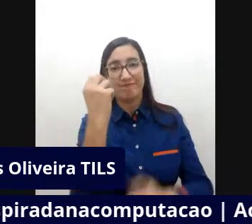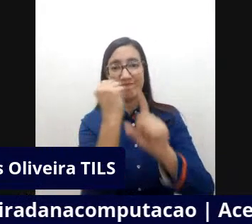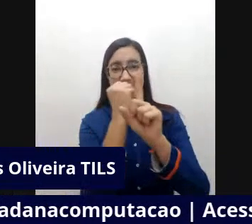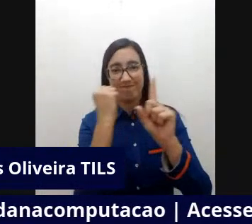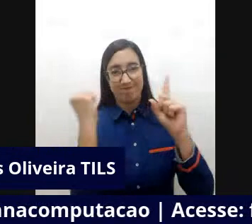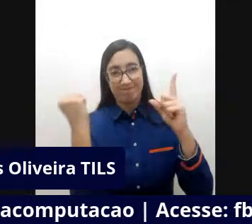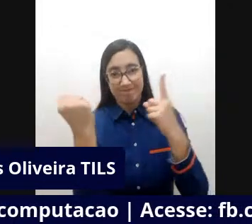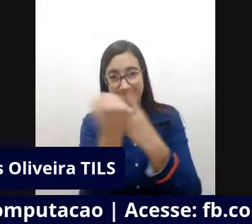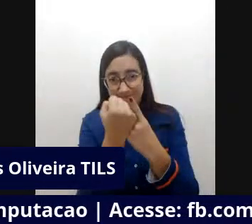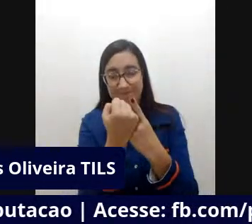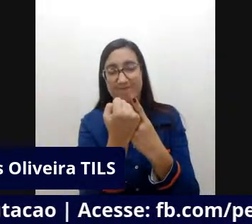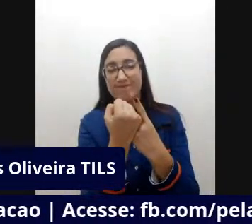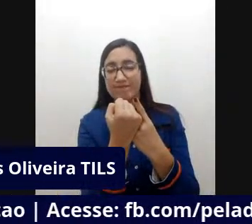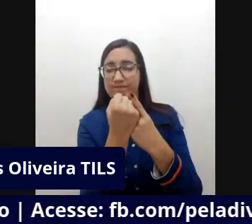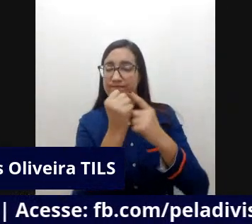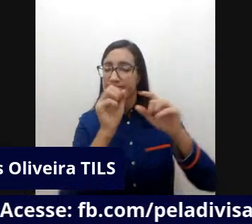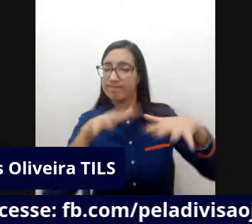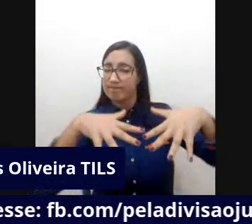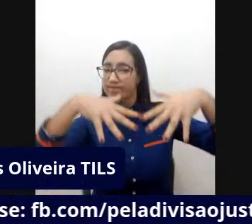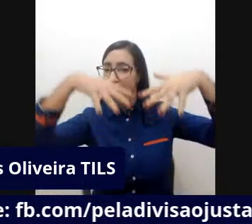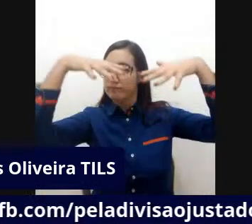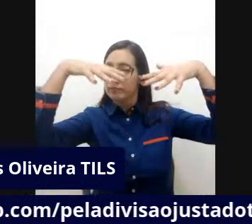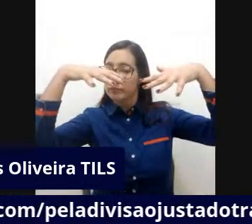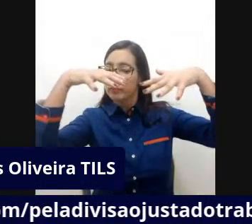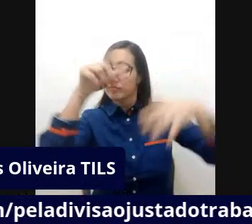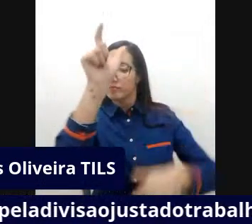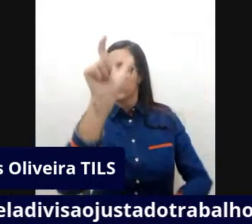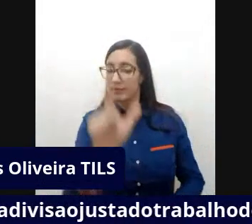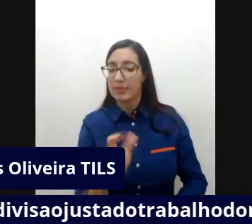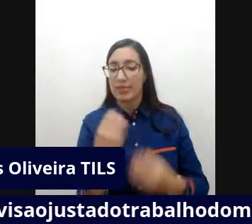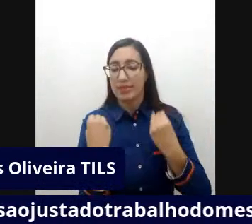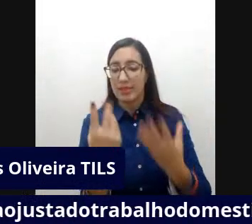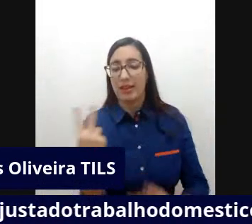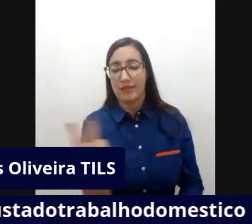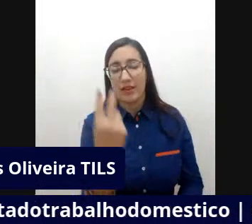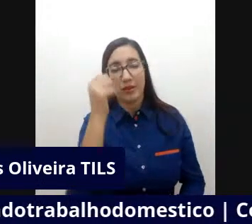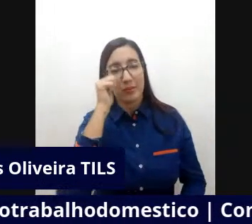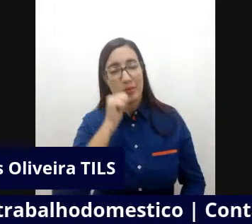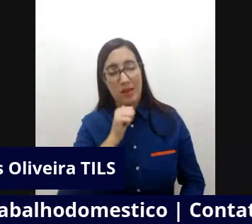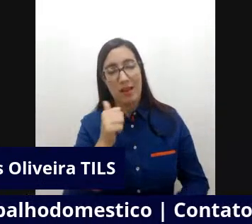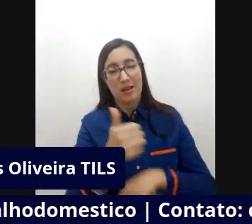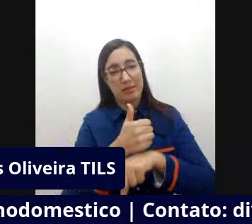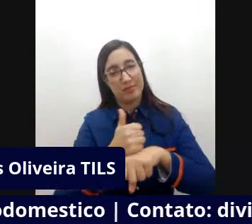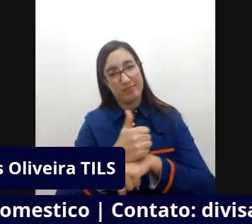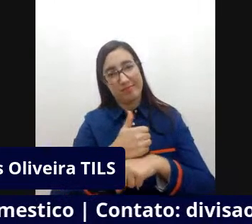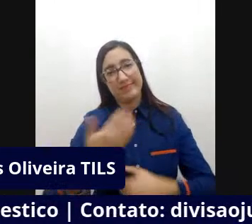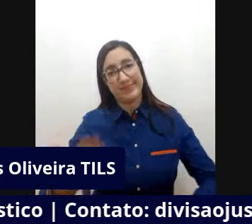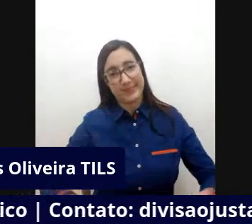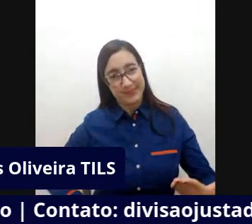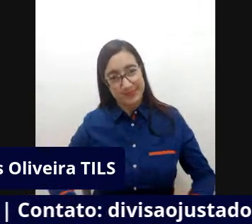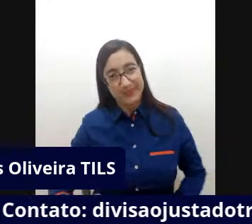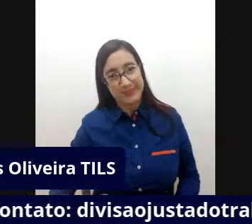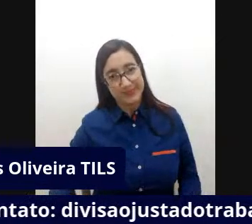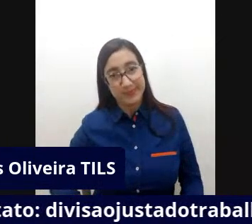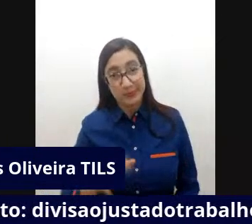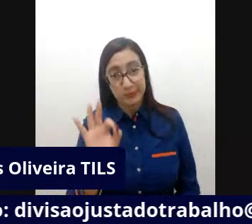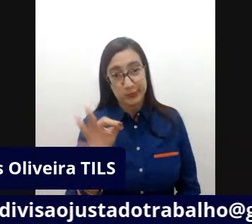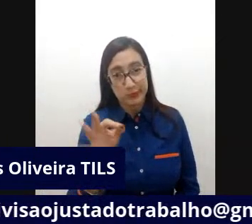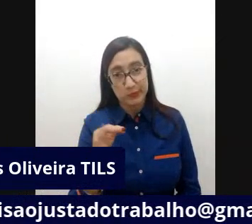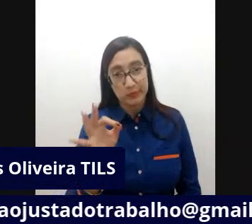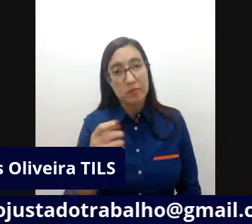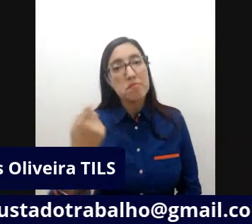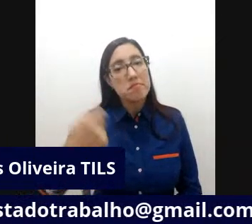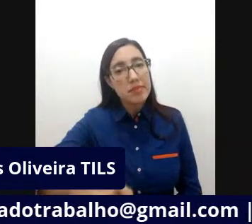a gente gostaria muito, sabe, que os empregadores, as empregadoras, tivessem essa